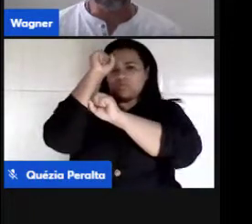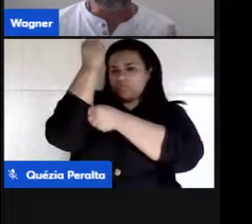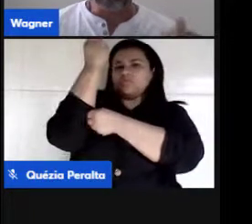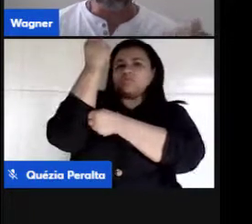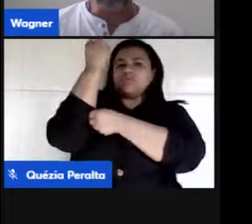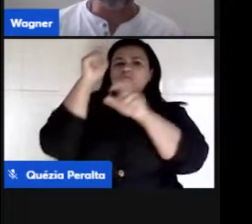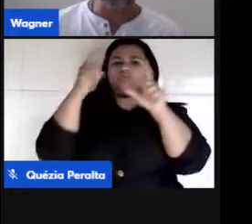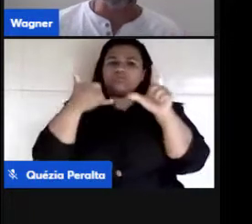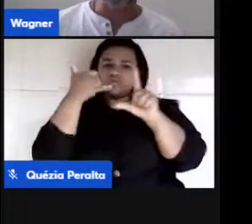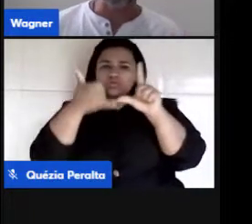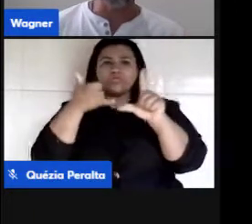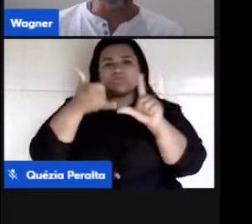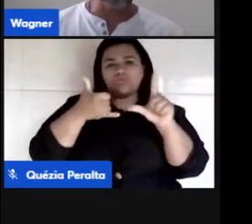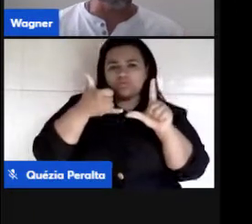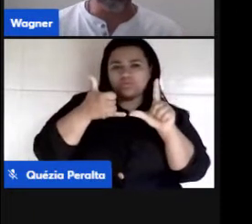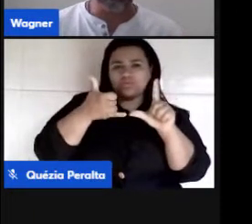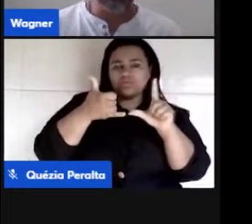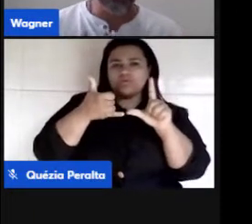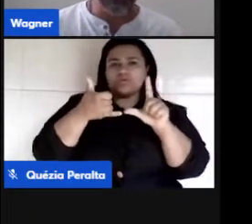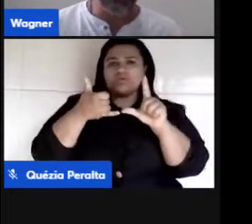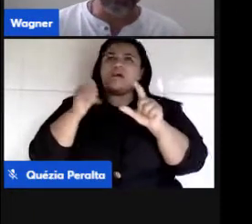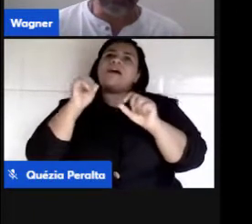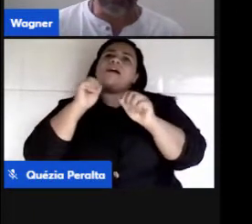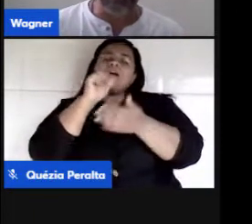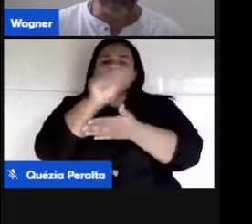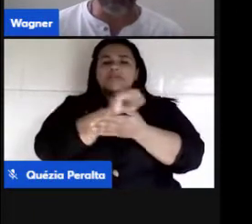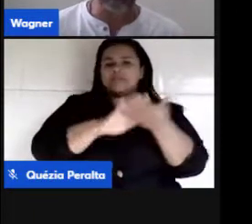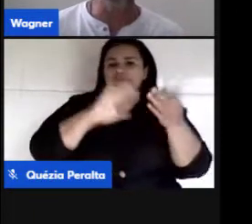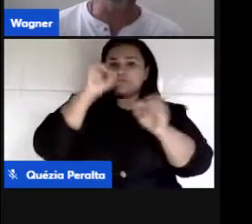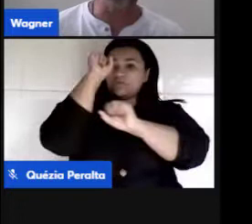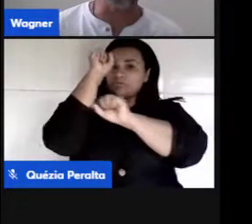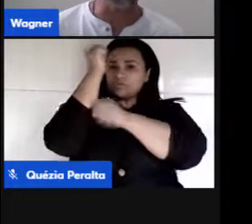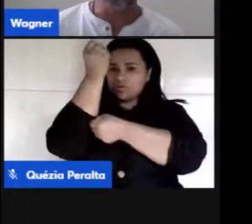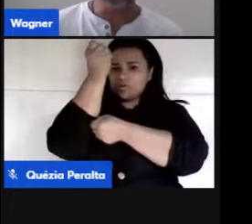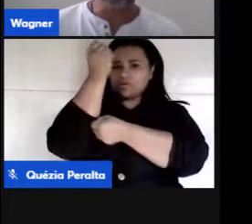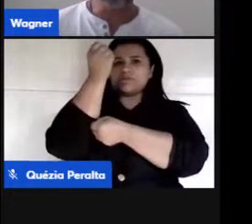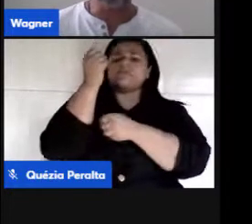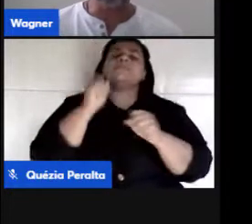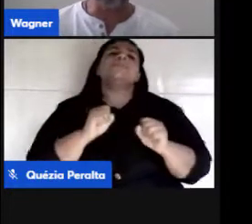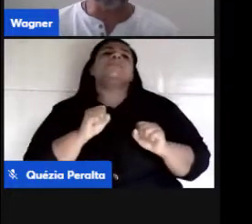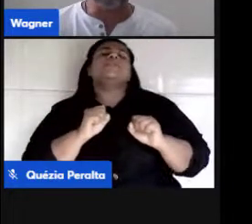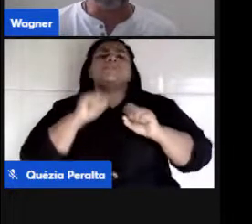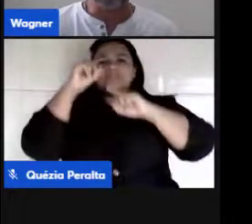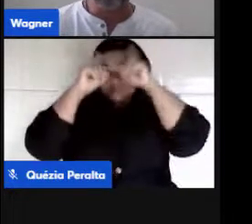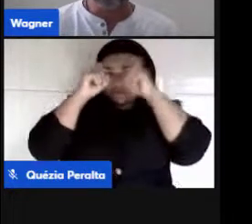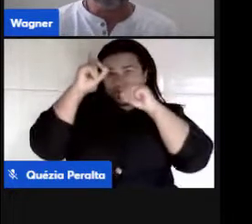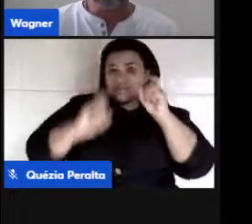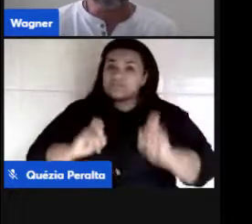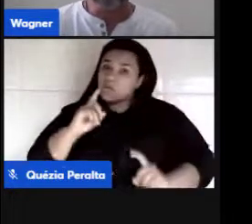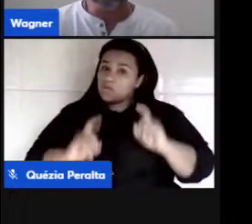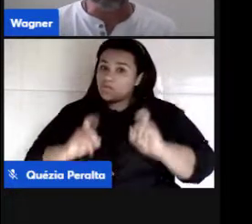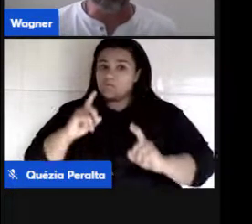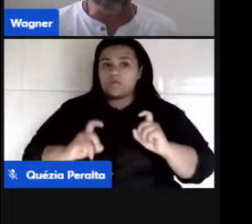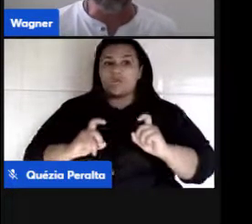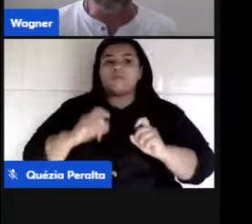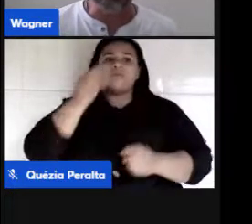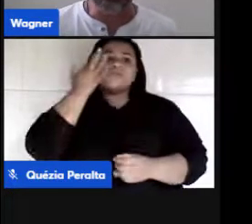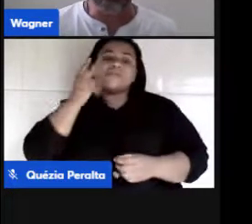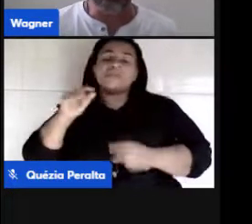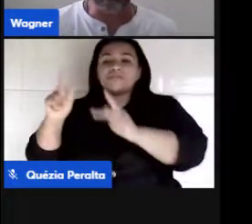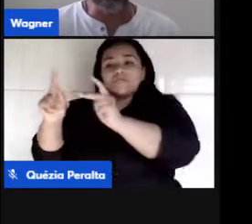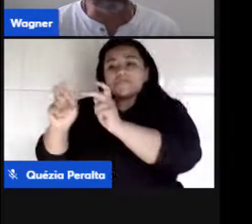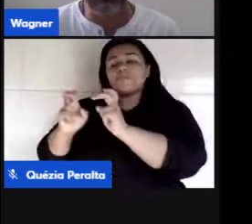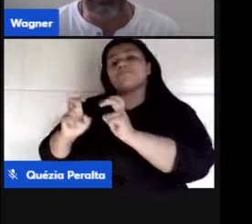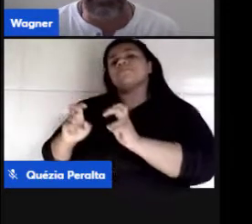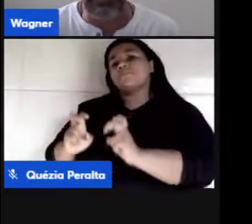lúdico, as atividades motoras, as atividades de capacidades físicas, onde a criança possa e deve perceber um ganho,